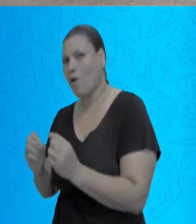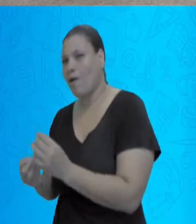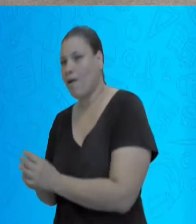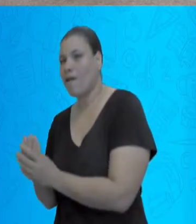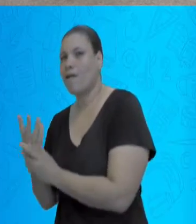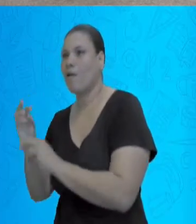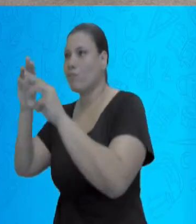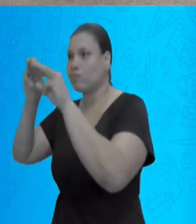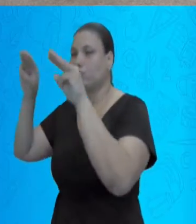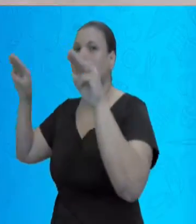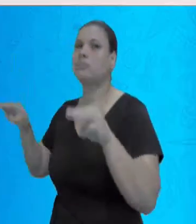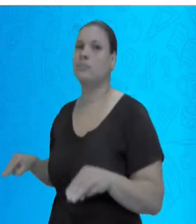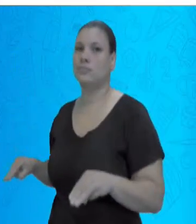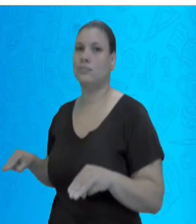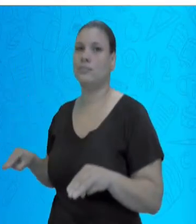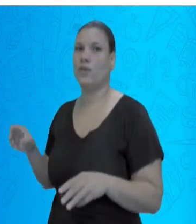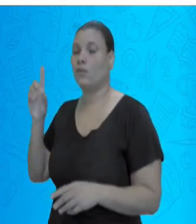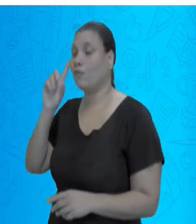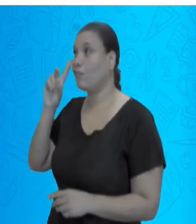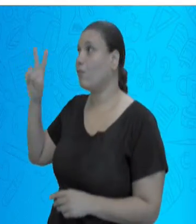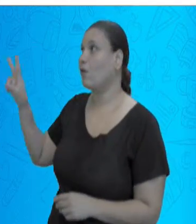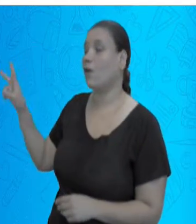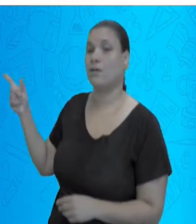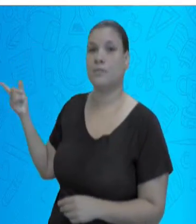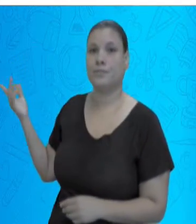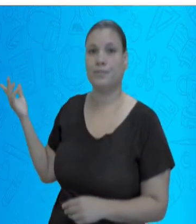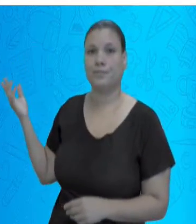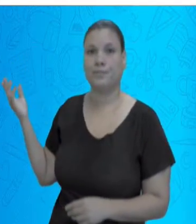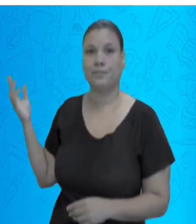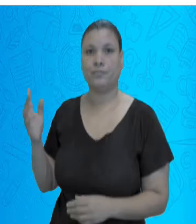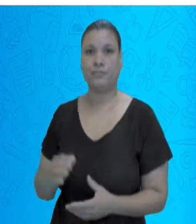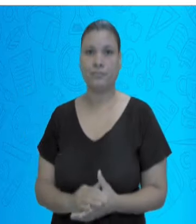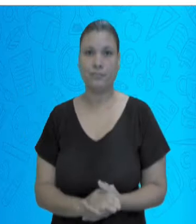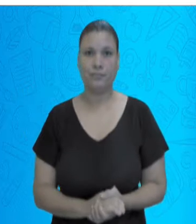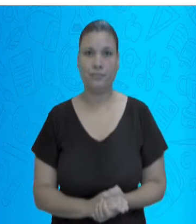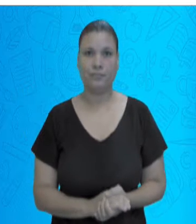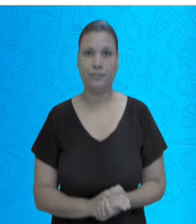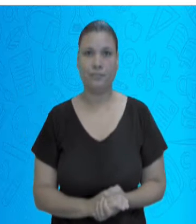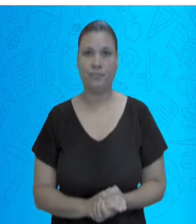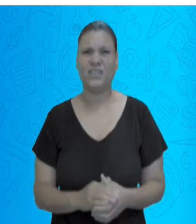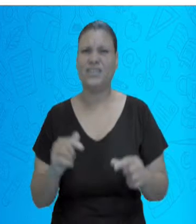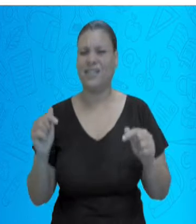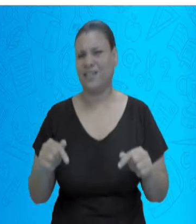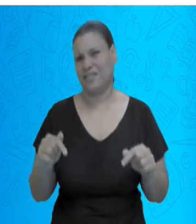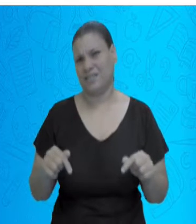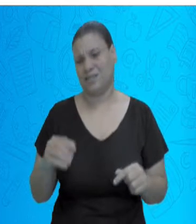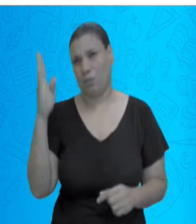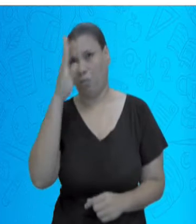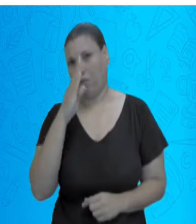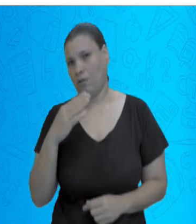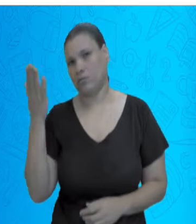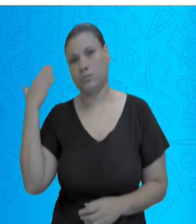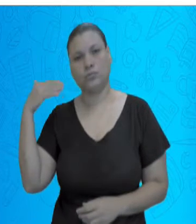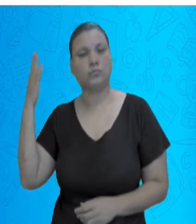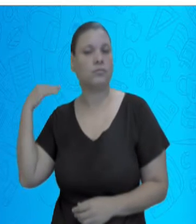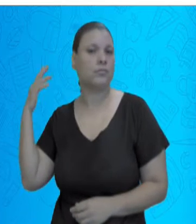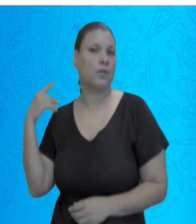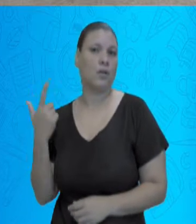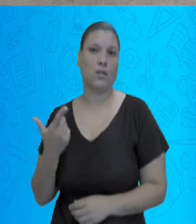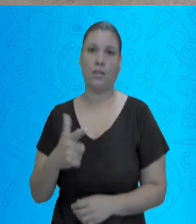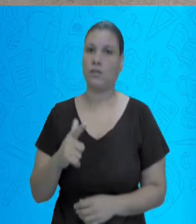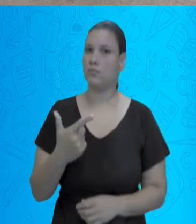ele aí. Esse museu, aqui no Brasil não existiam museus ainda. E a gente tem uma